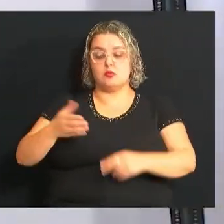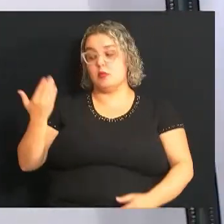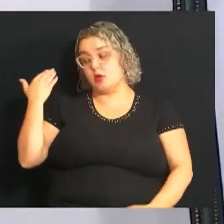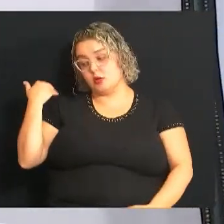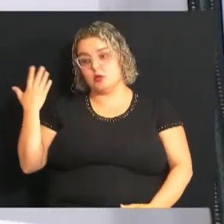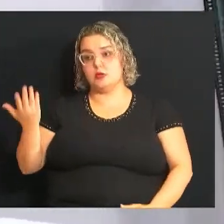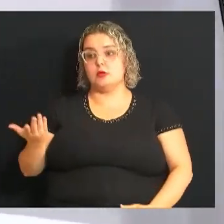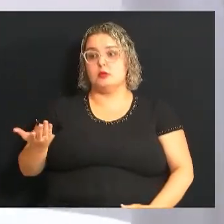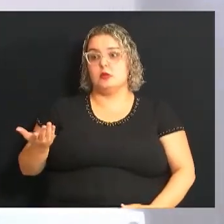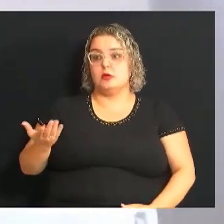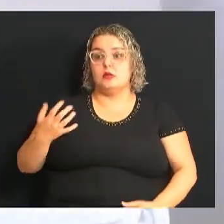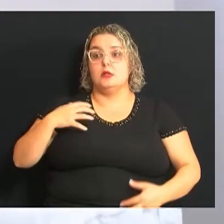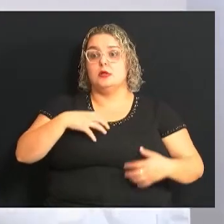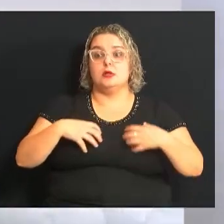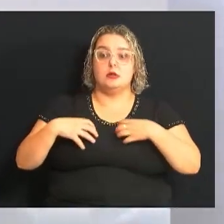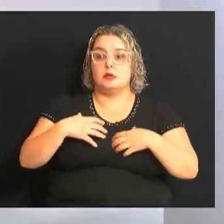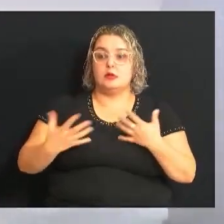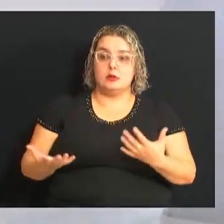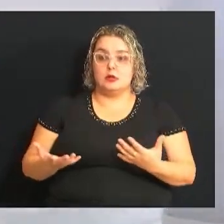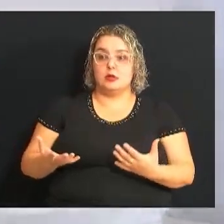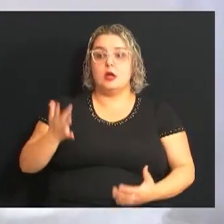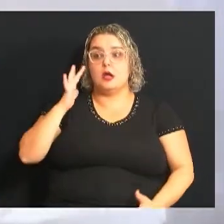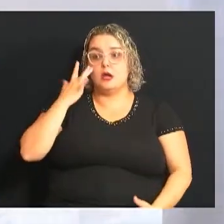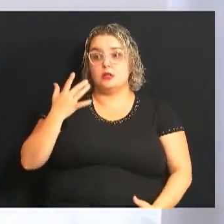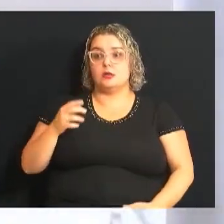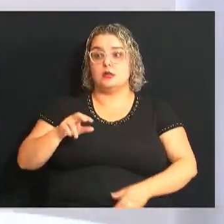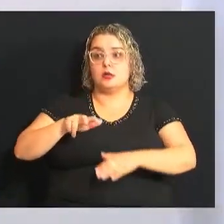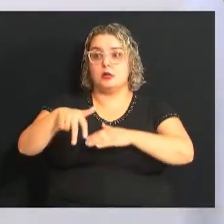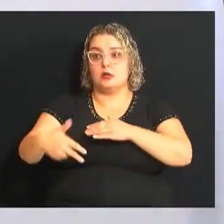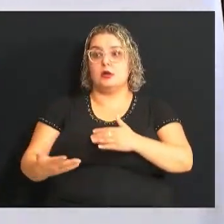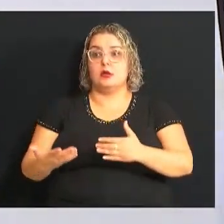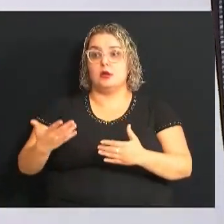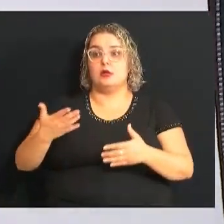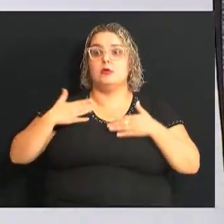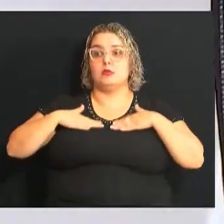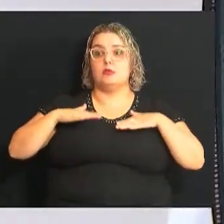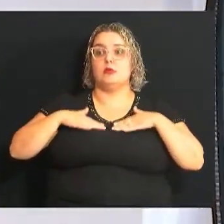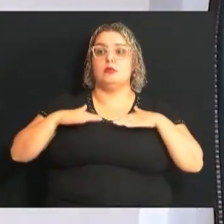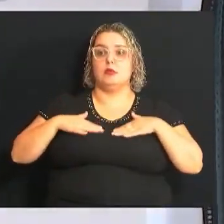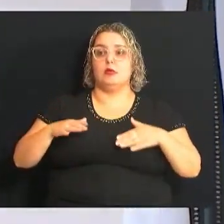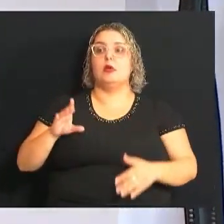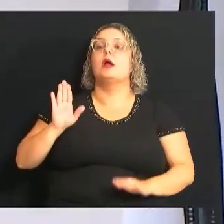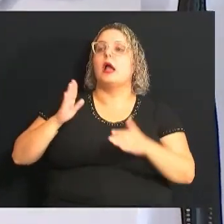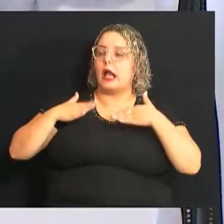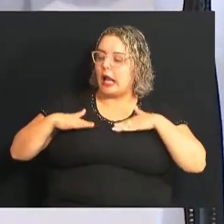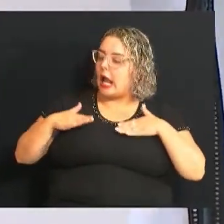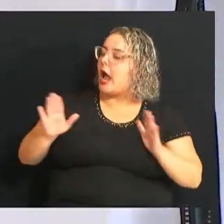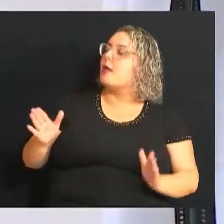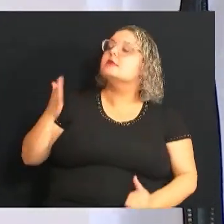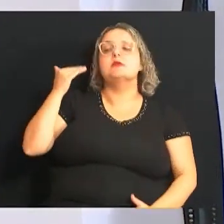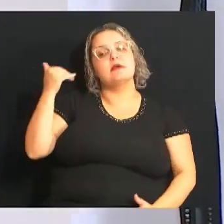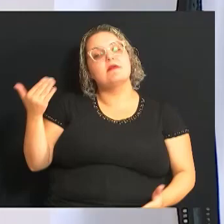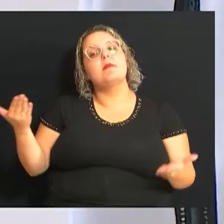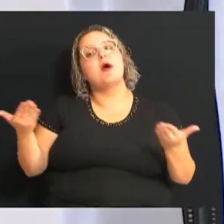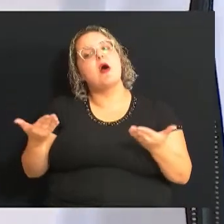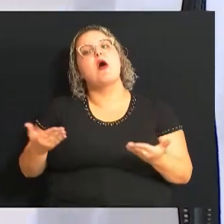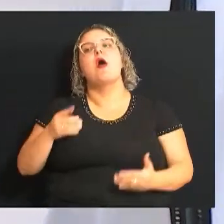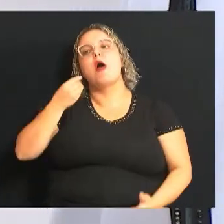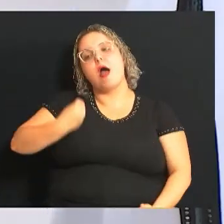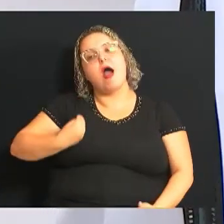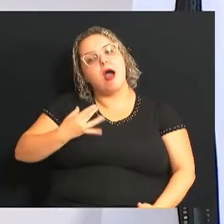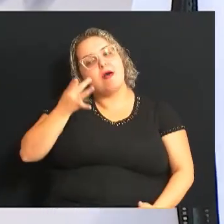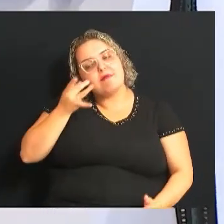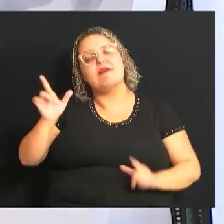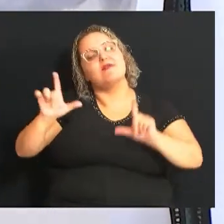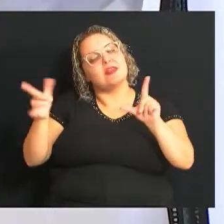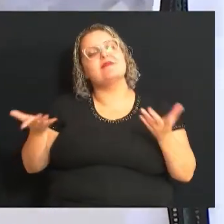ele tá agitado, acho que quer descer. Vamos ver se ele fica quietinho. Calma aí, Bud, você tá famoso, hoje tá ao vivo aqui na TV.